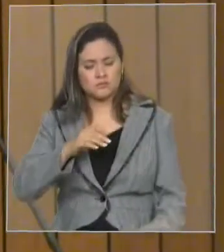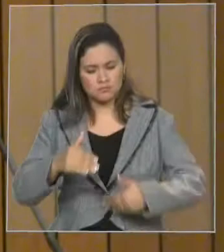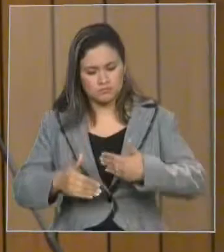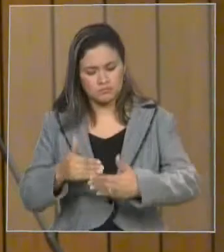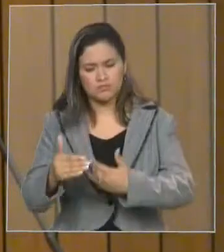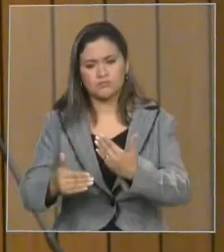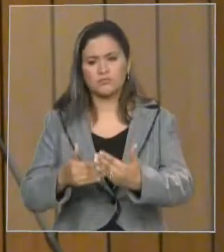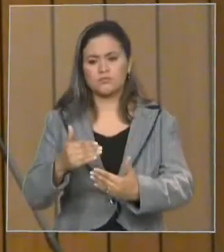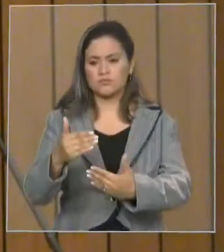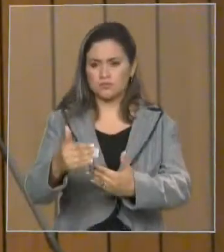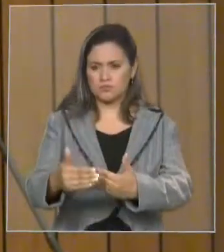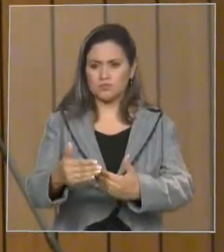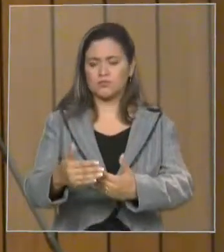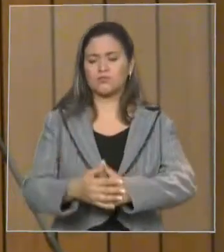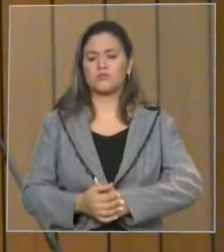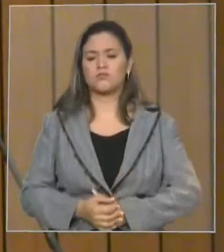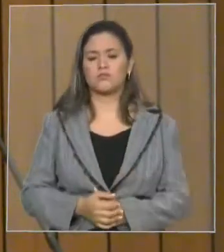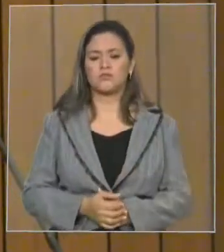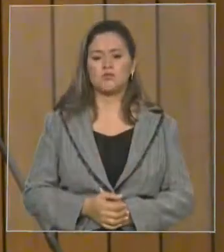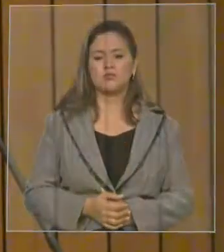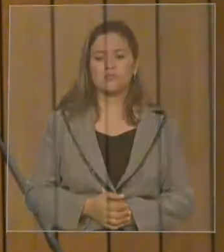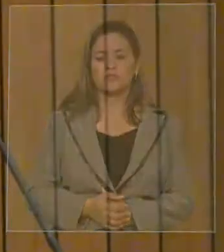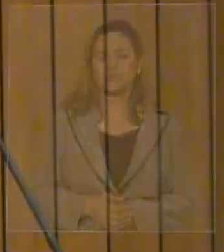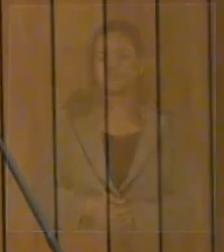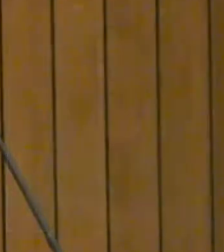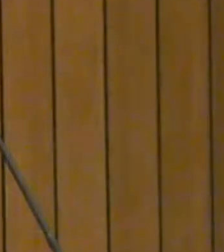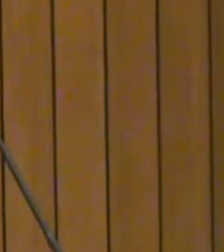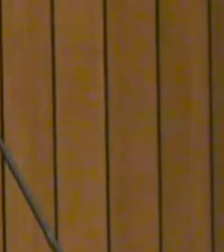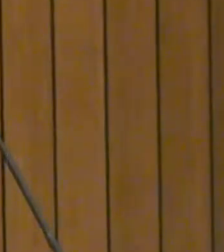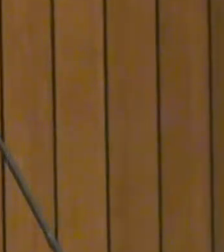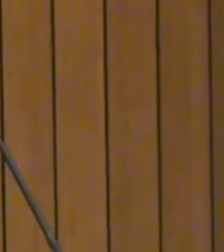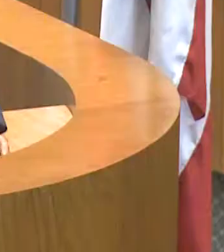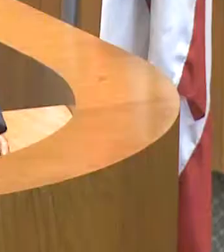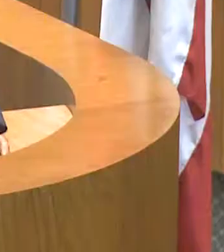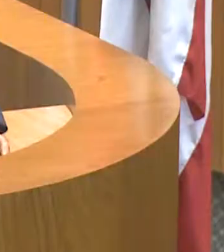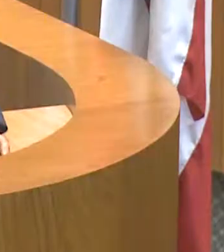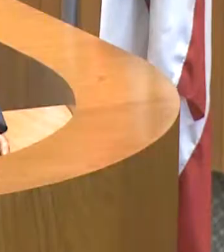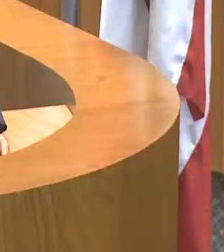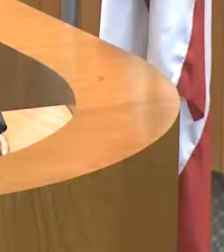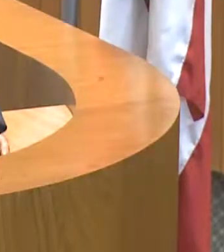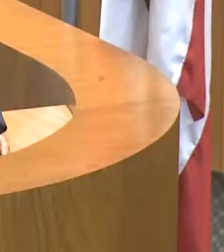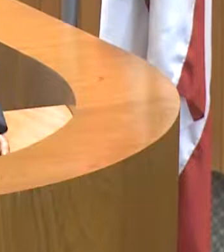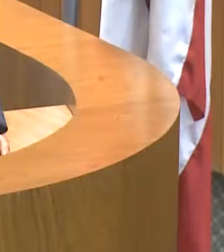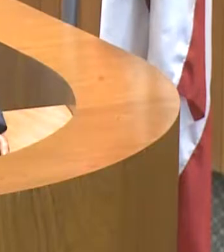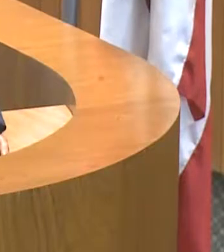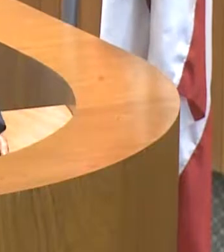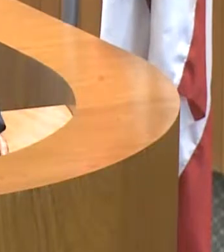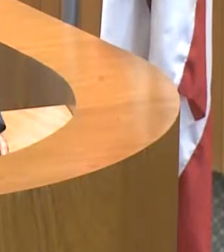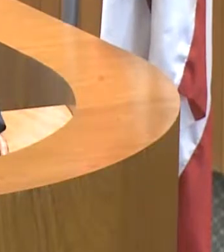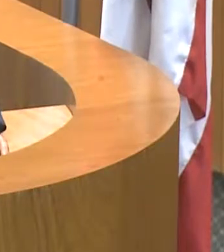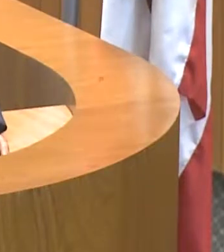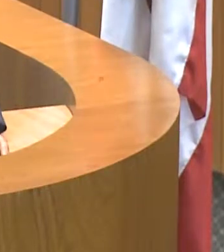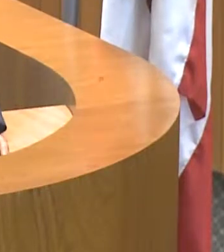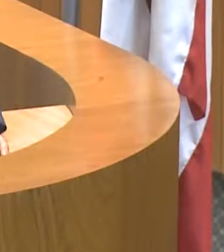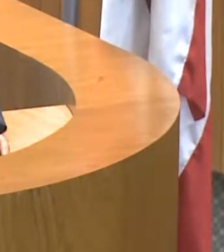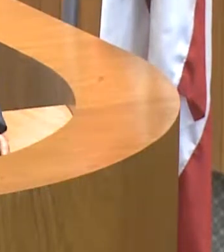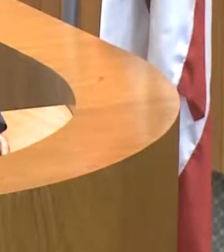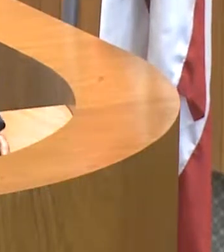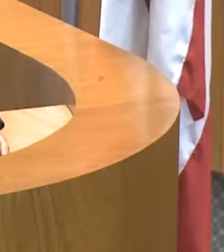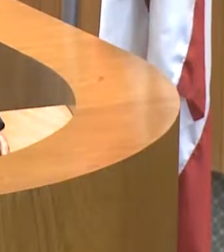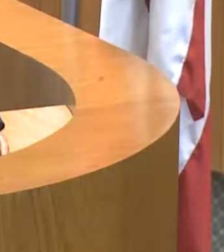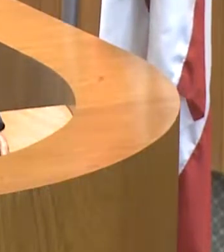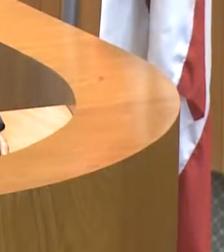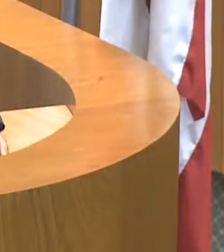será reconhecida nesta casa. Coronel Edeilson Carvalho, ele que já foi, entrou na Polícia Militar